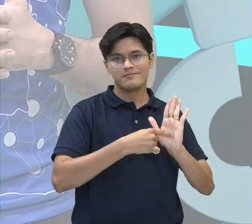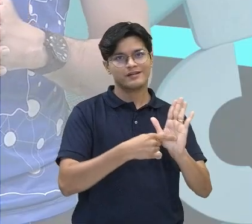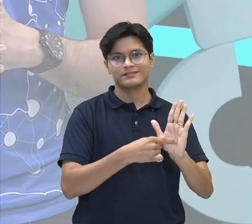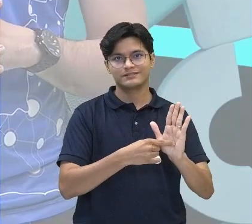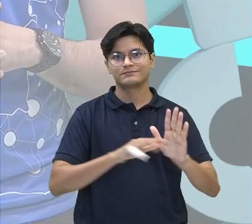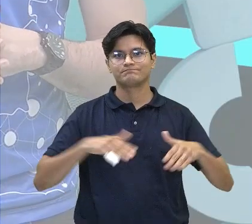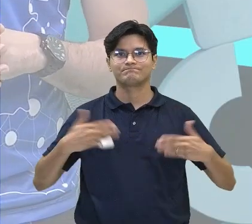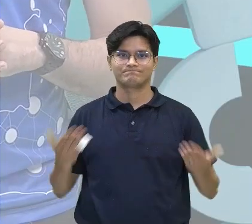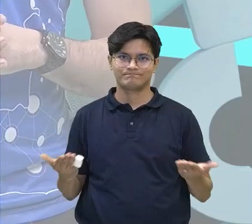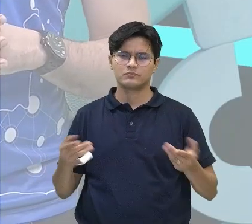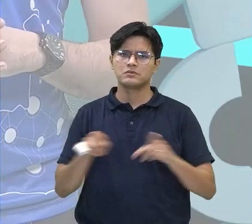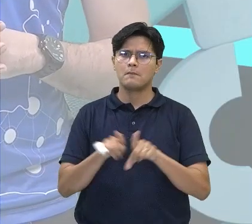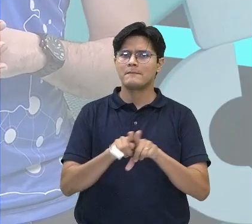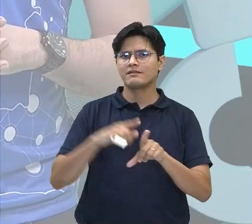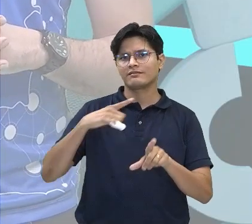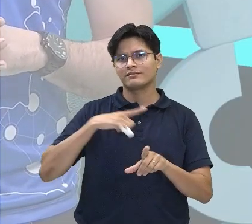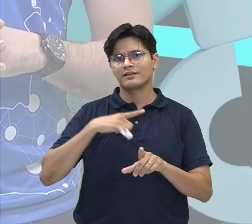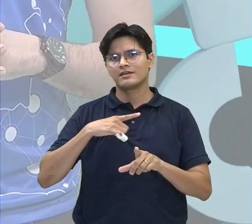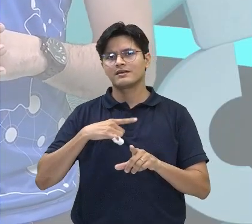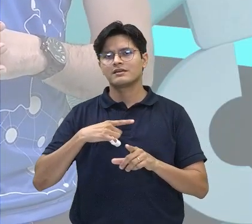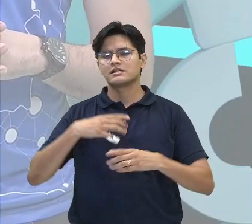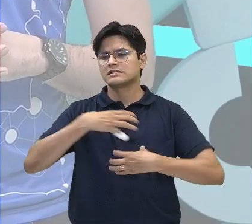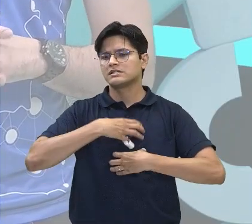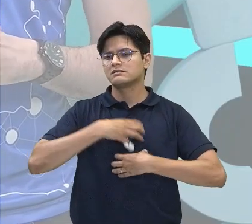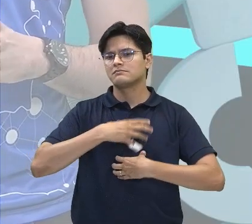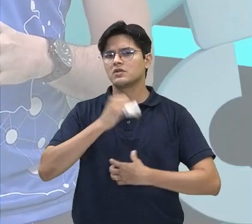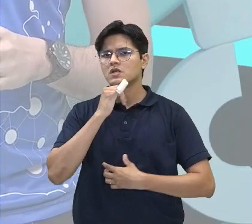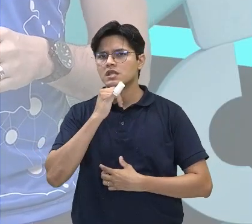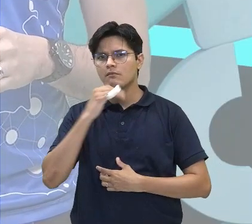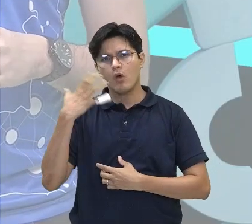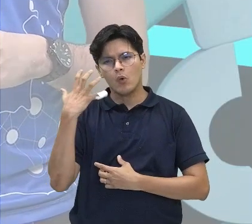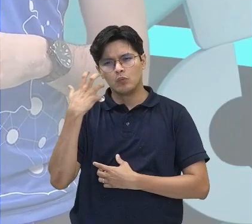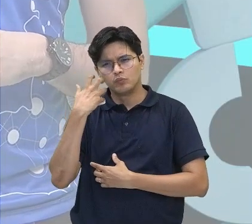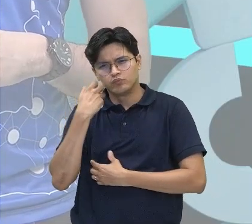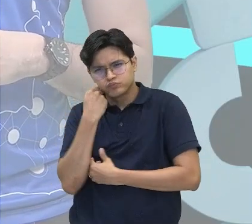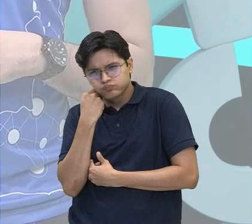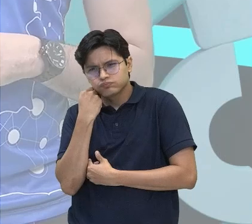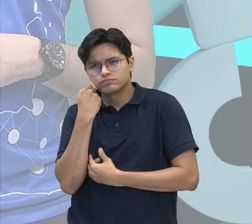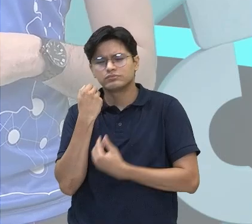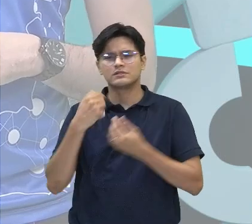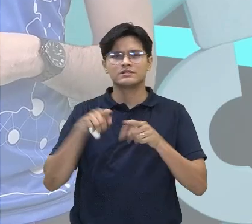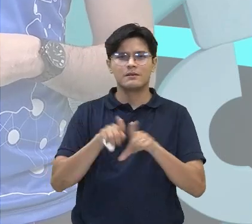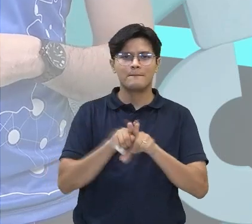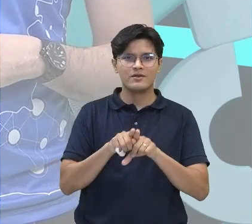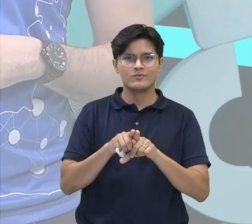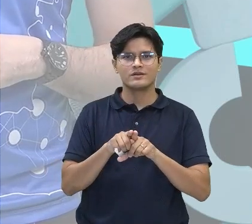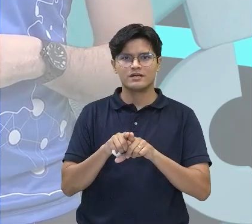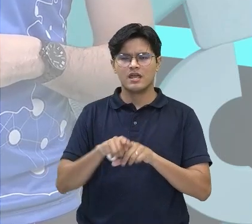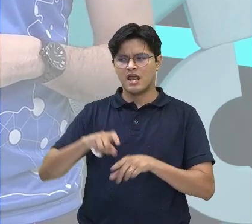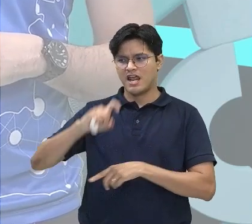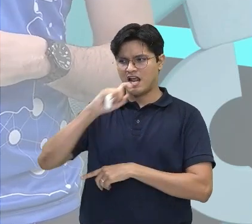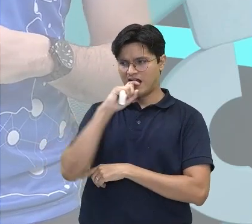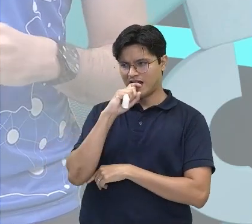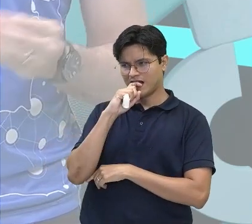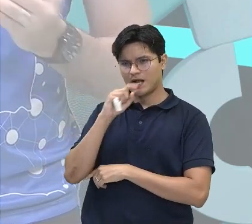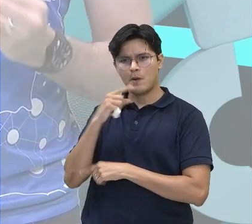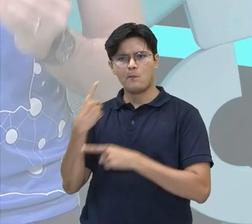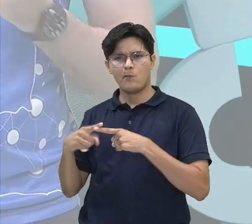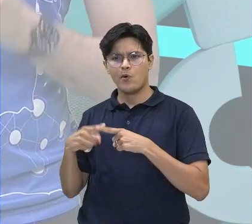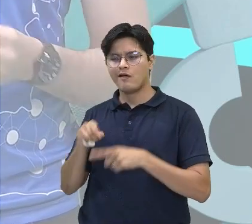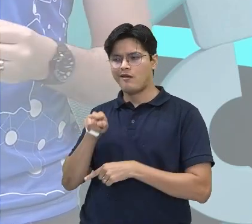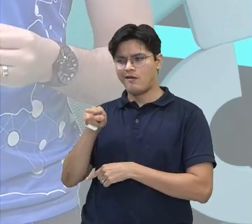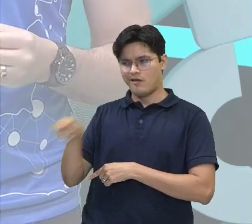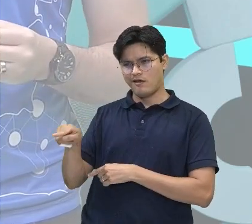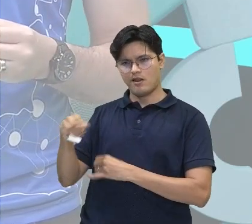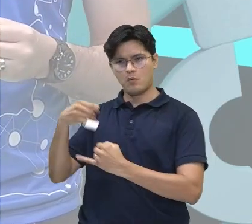como a frustração e a inveja. Então, no final, a agulha sente-se frustrada e invejosa. Por quê? Na verdade, é algo que